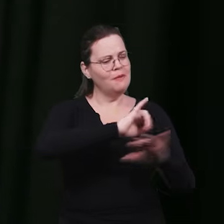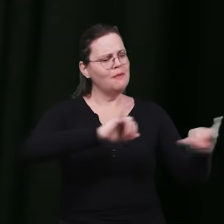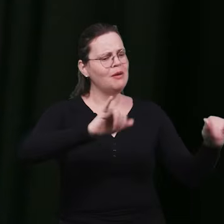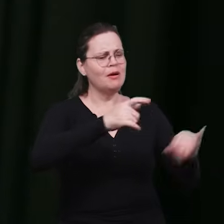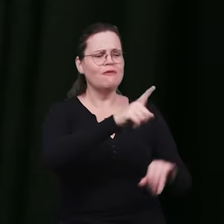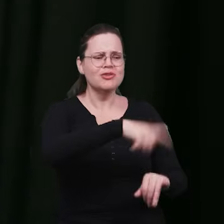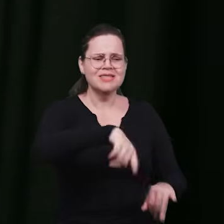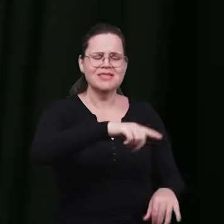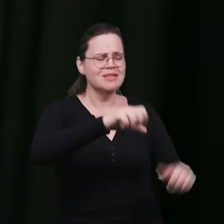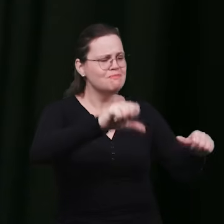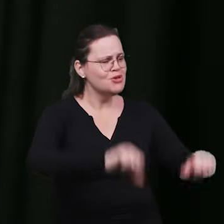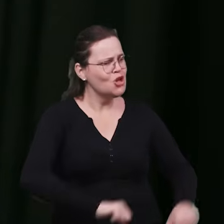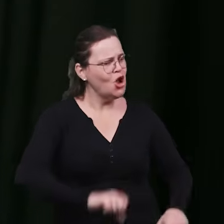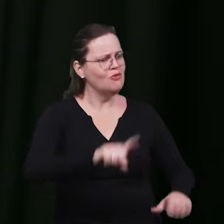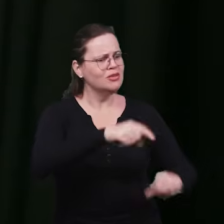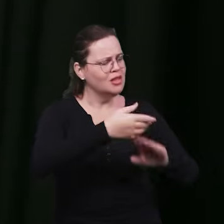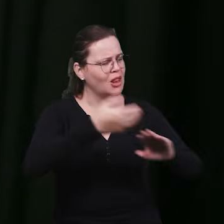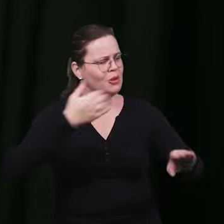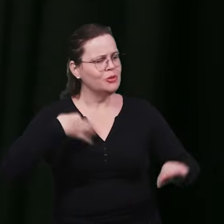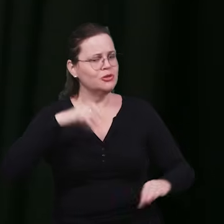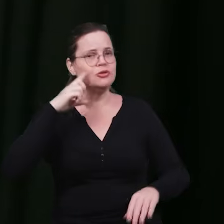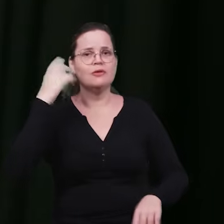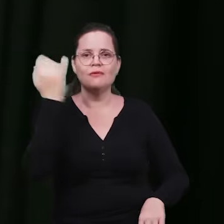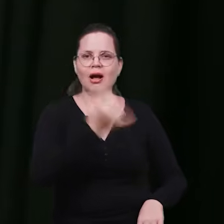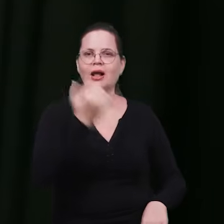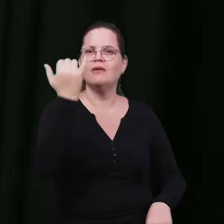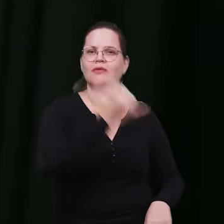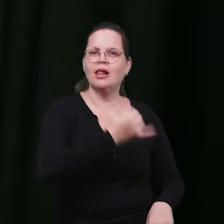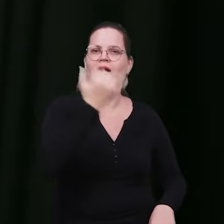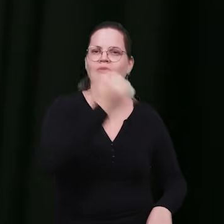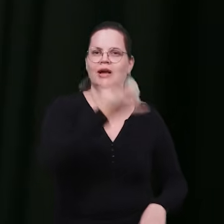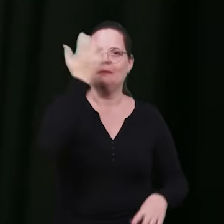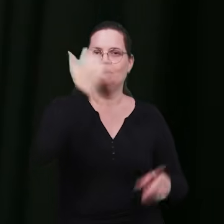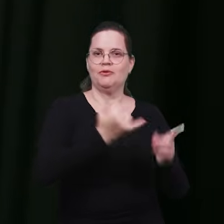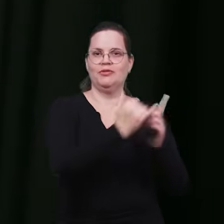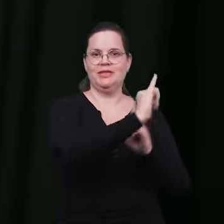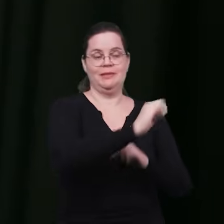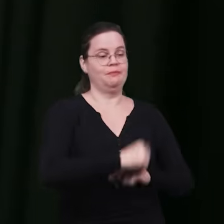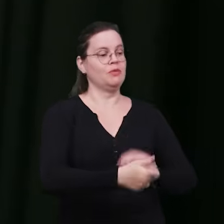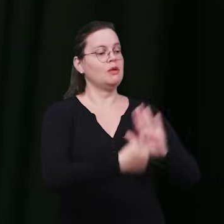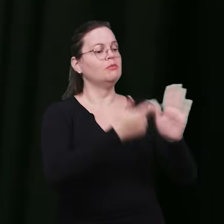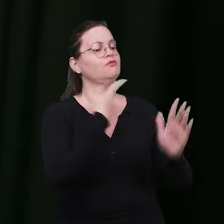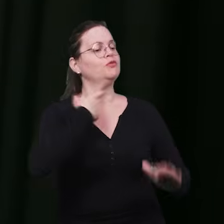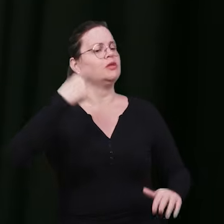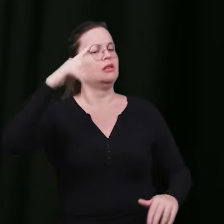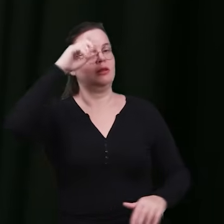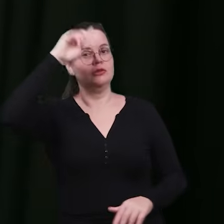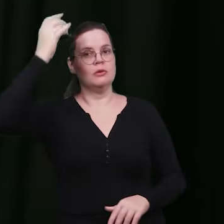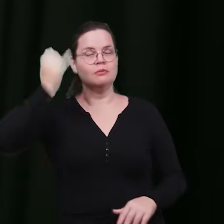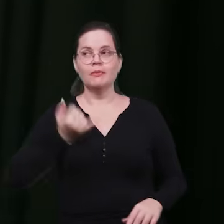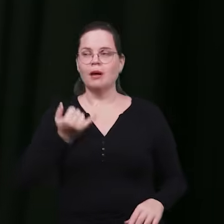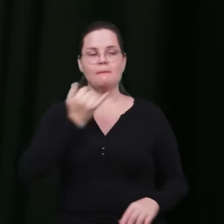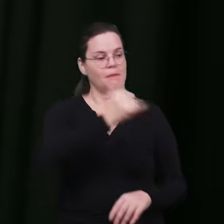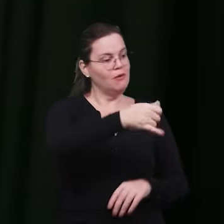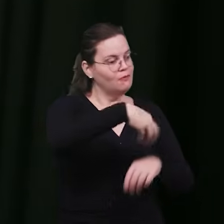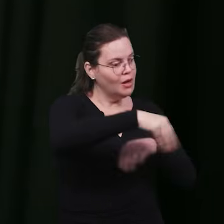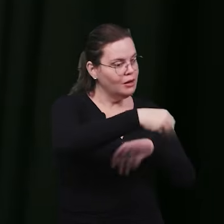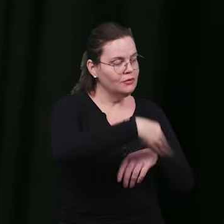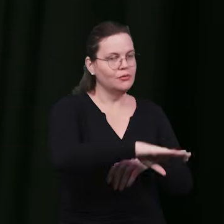de Israel naquele momento, para profetizar a vontade do Senhor e mostrar